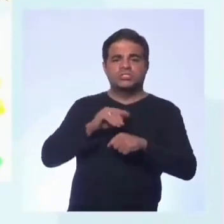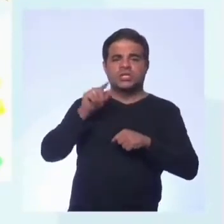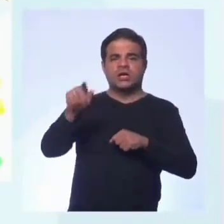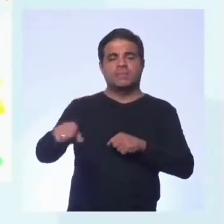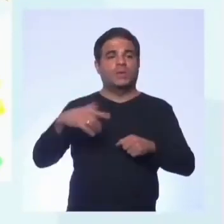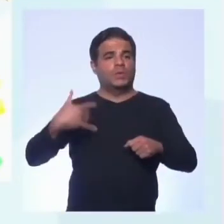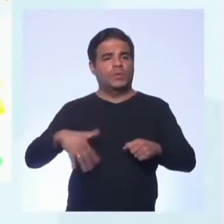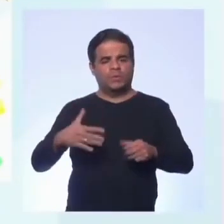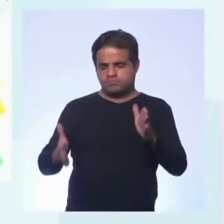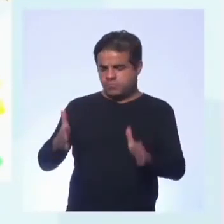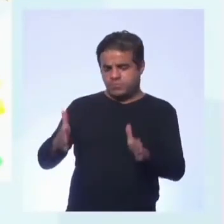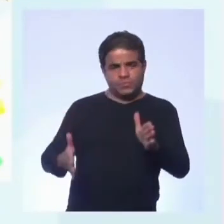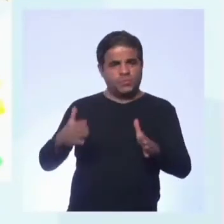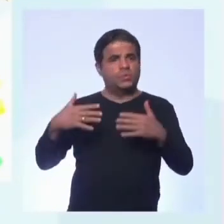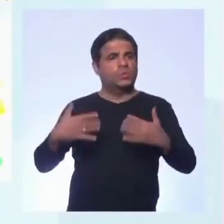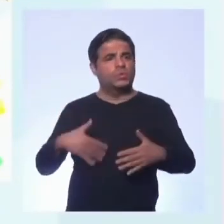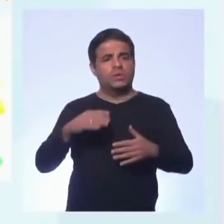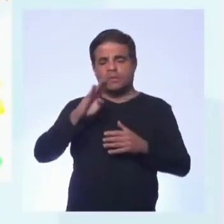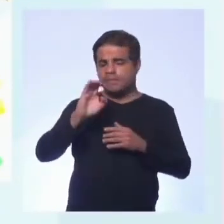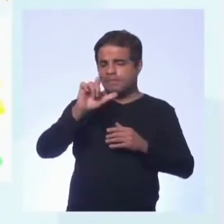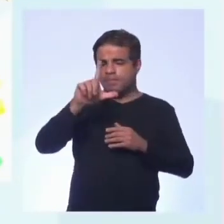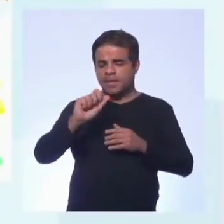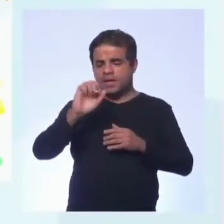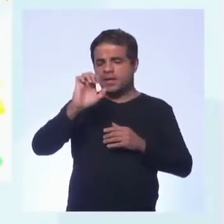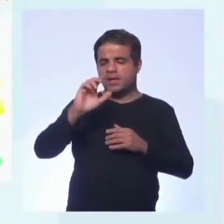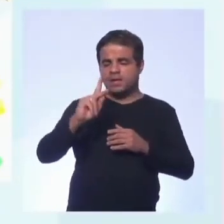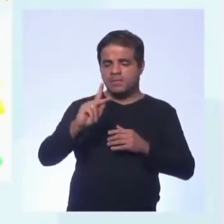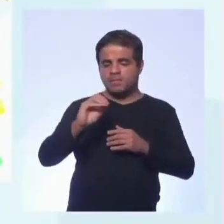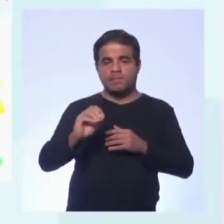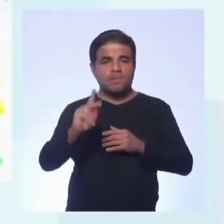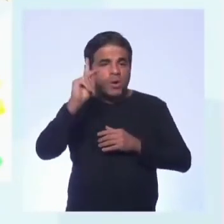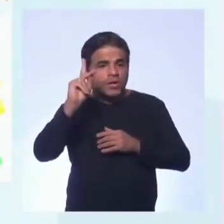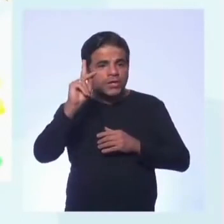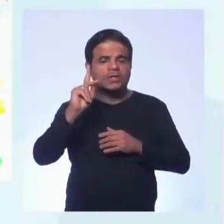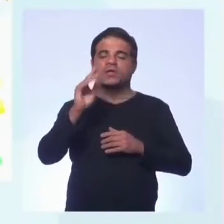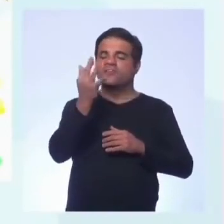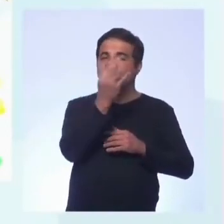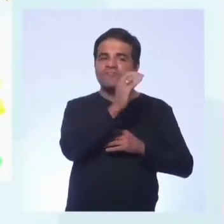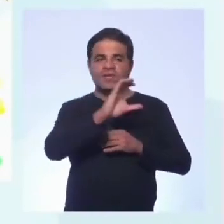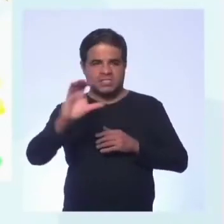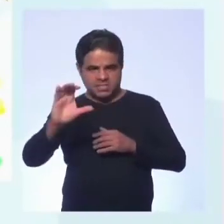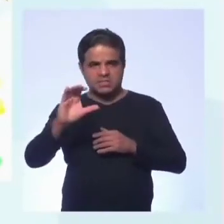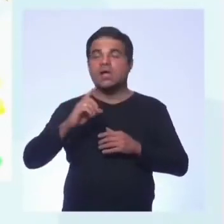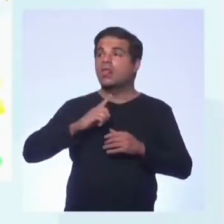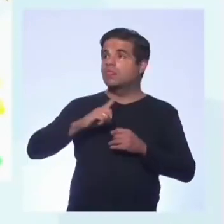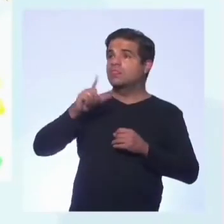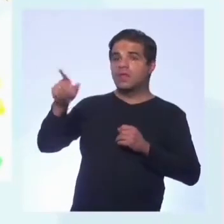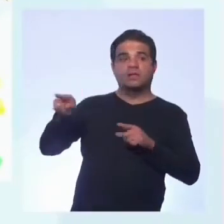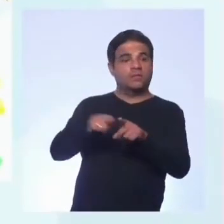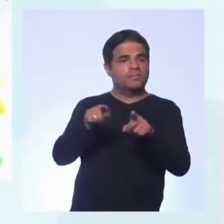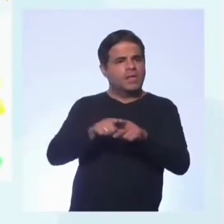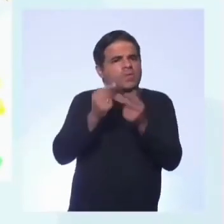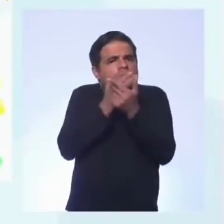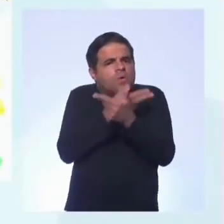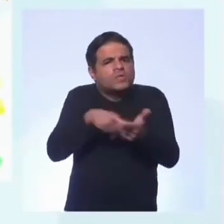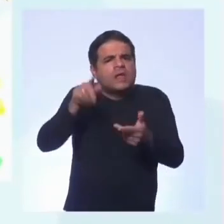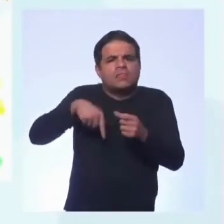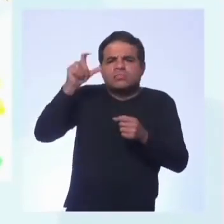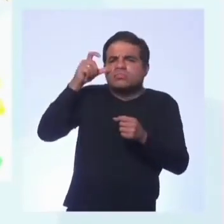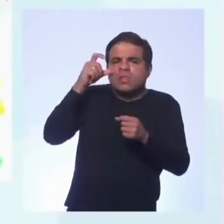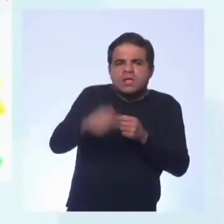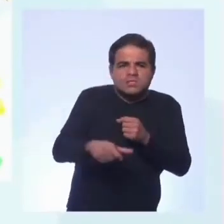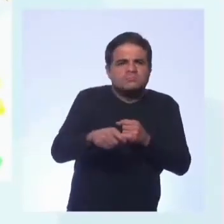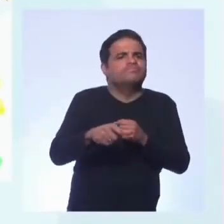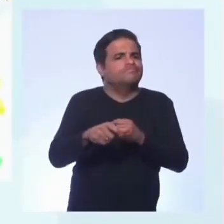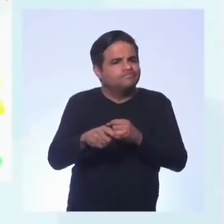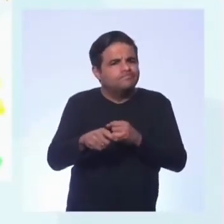Bela Época, né? Belle Époque em francês. Teremos aqui algo bem interessante, que